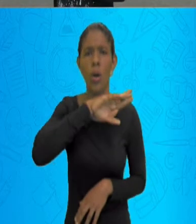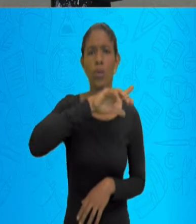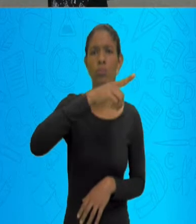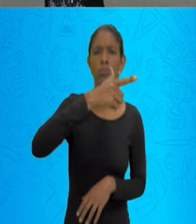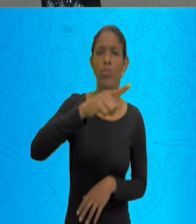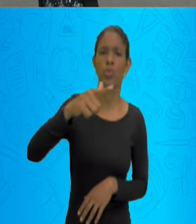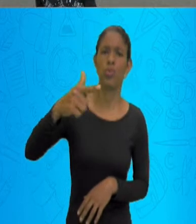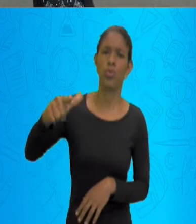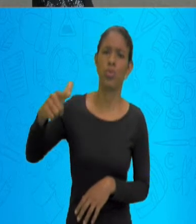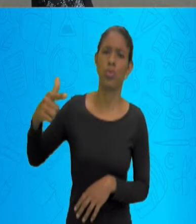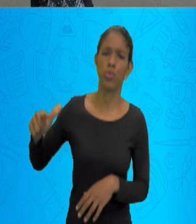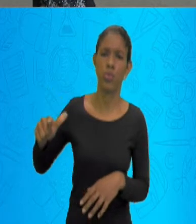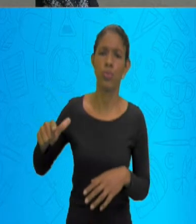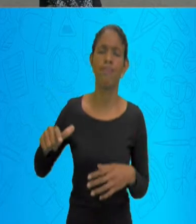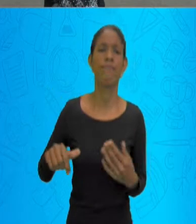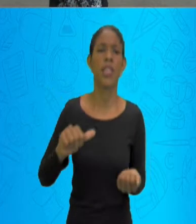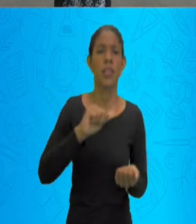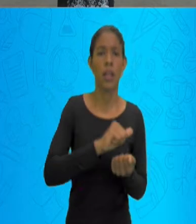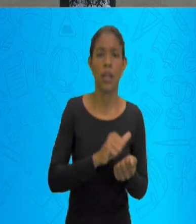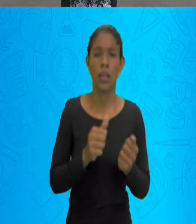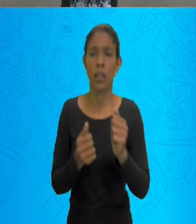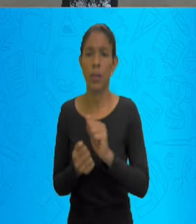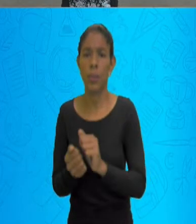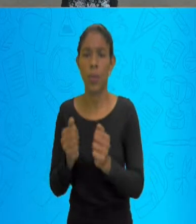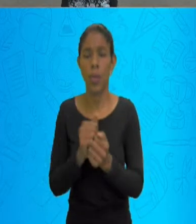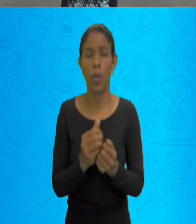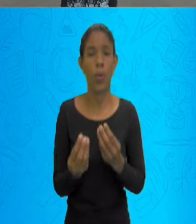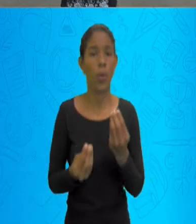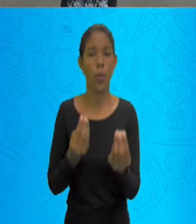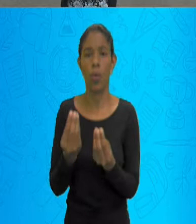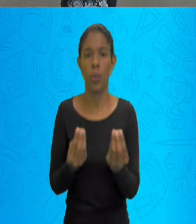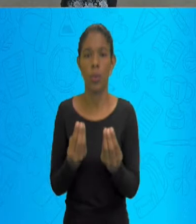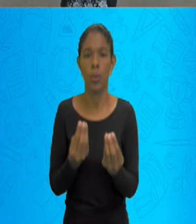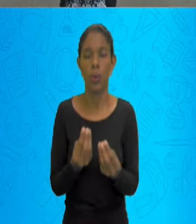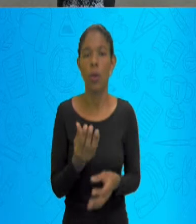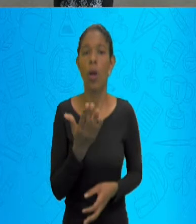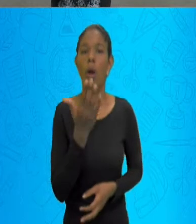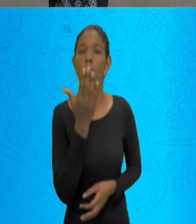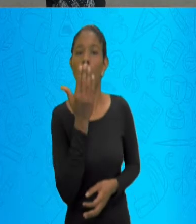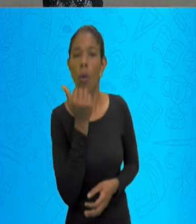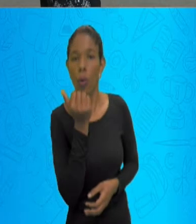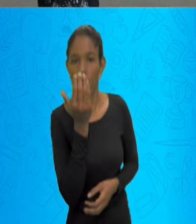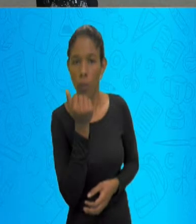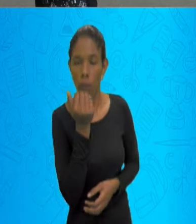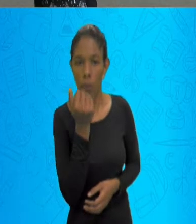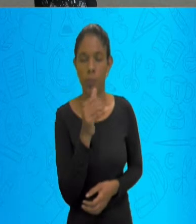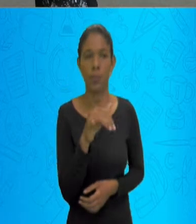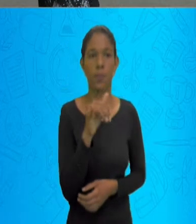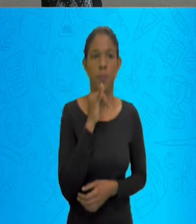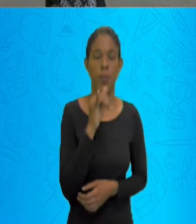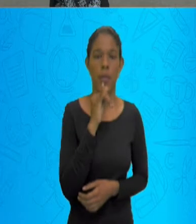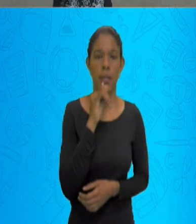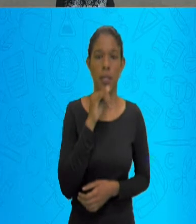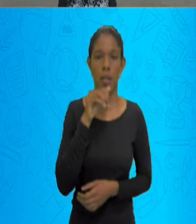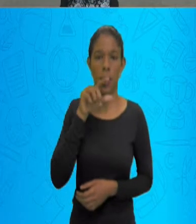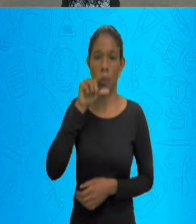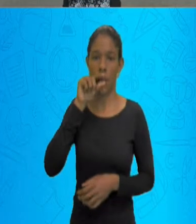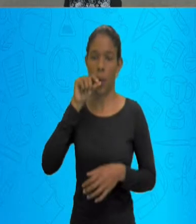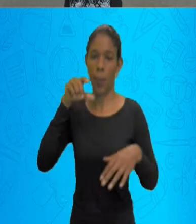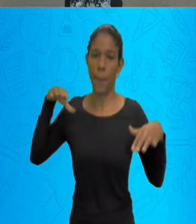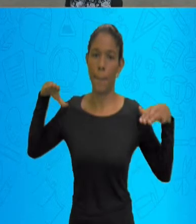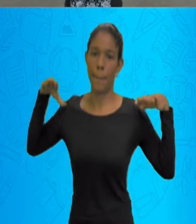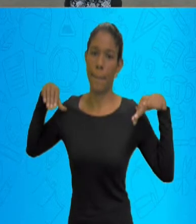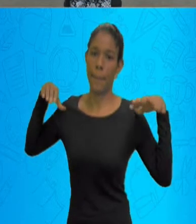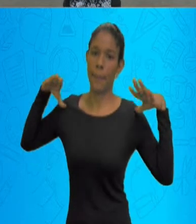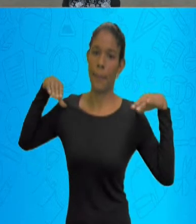a questão alimentar. Como assim? Por exemplo, os pássaros. Cada